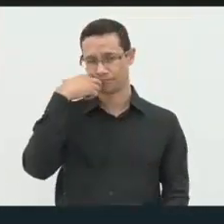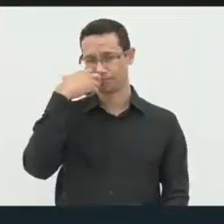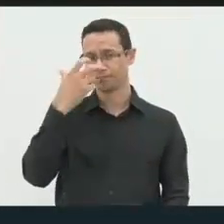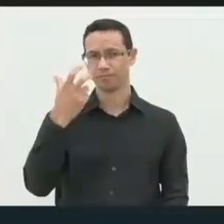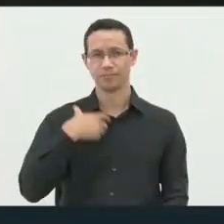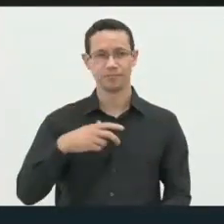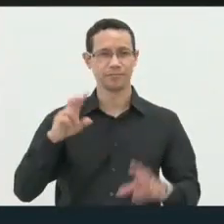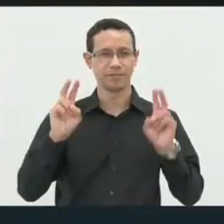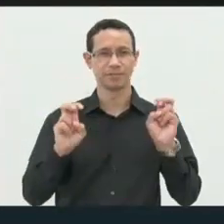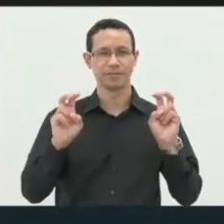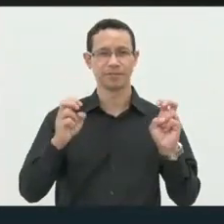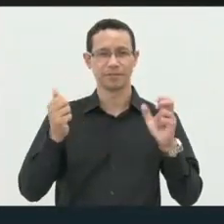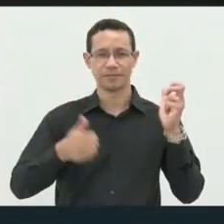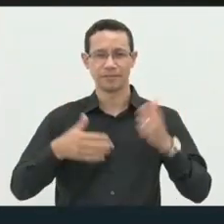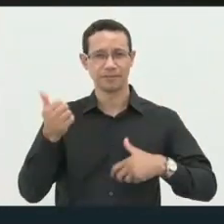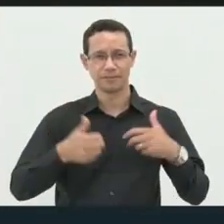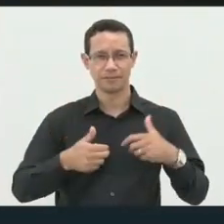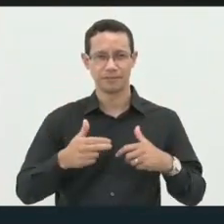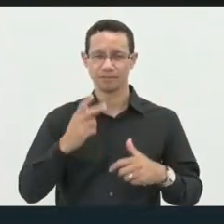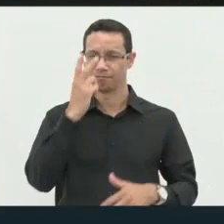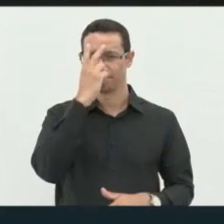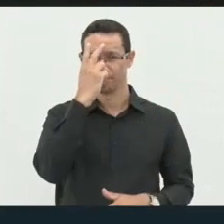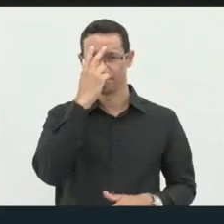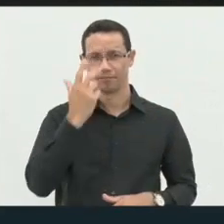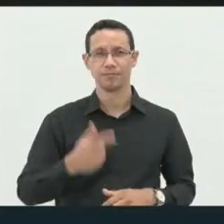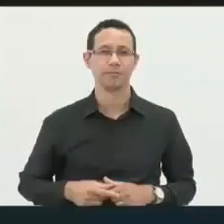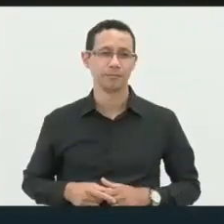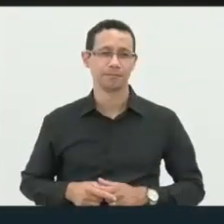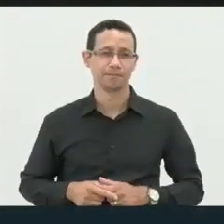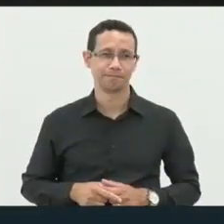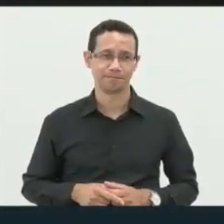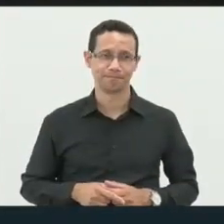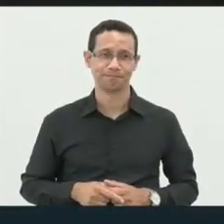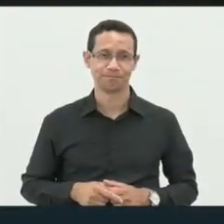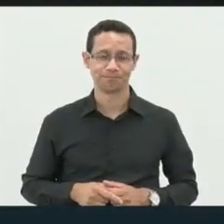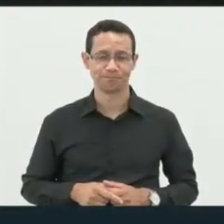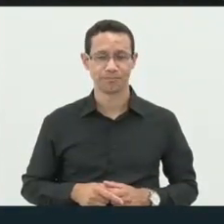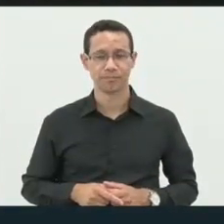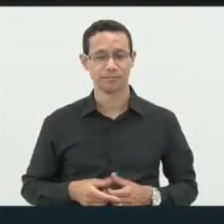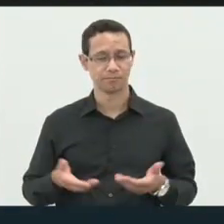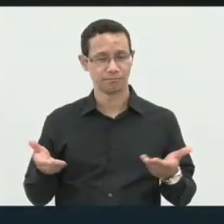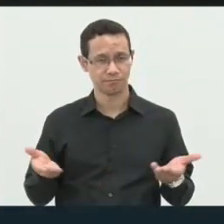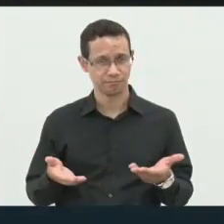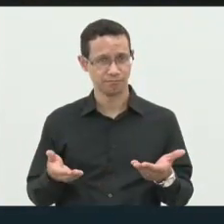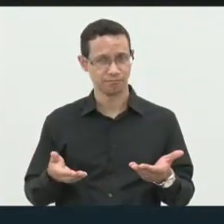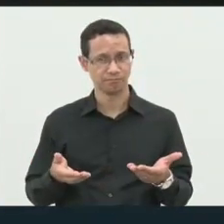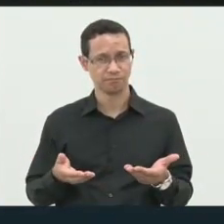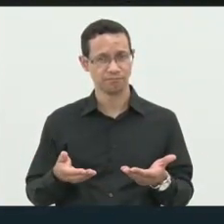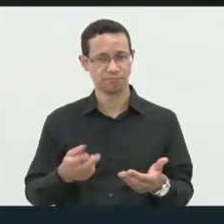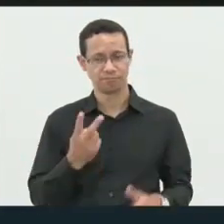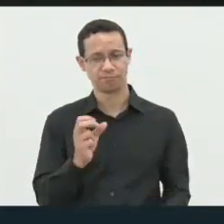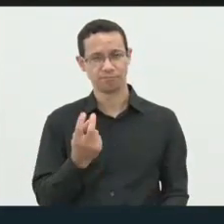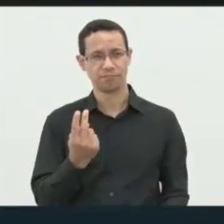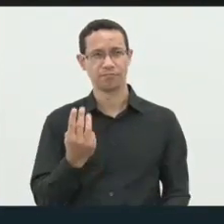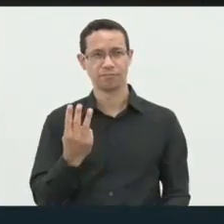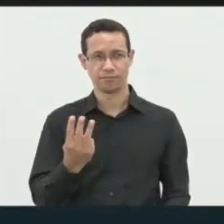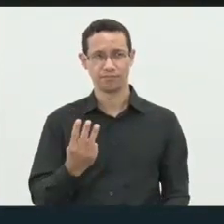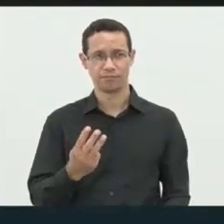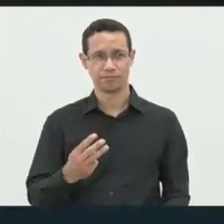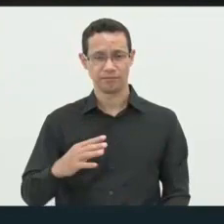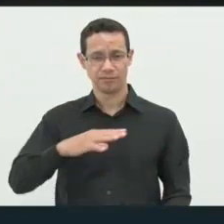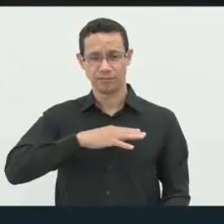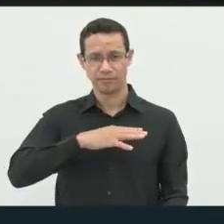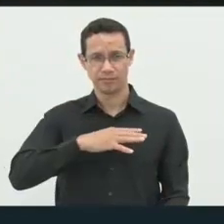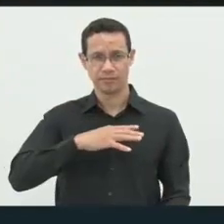que eu vou falar aqui hoje em pleno século 21 uma cidade como Guarulhos no